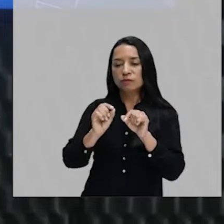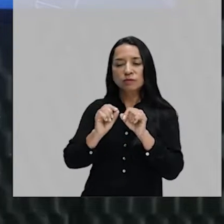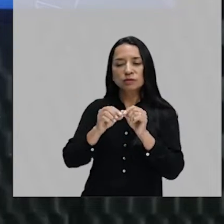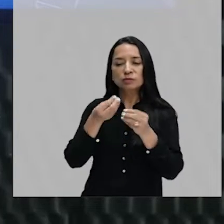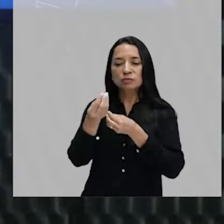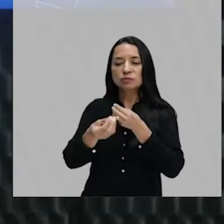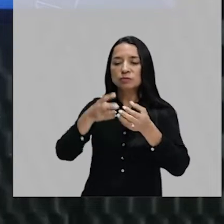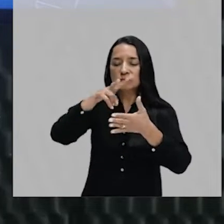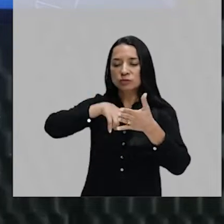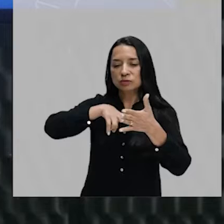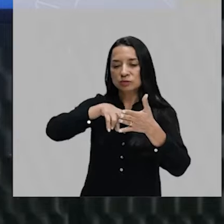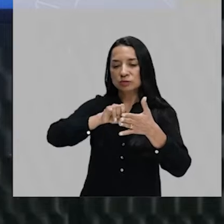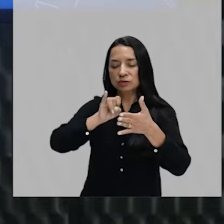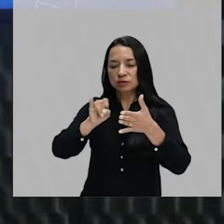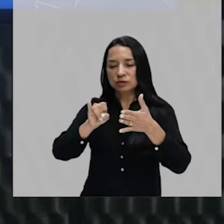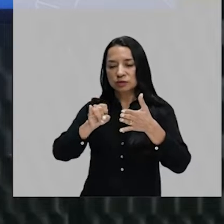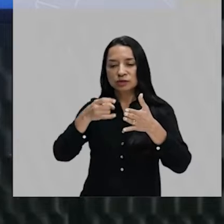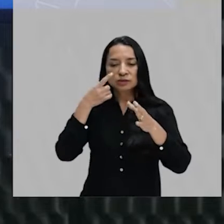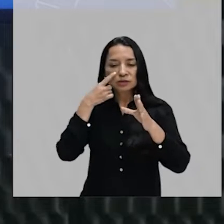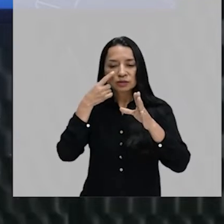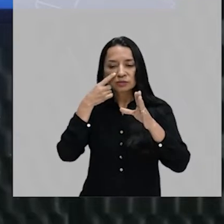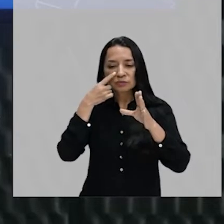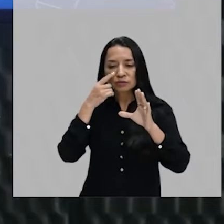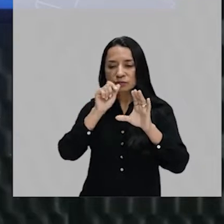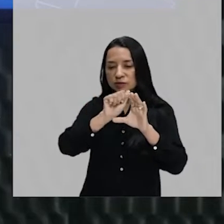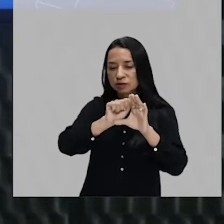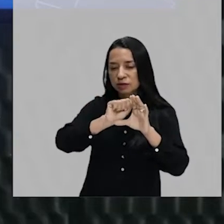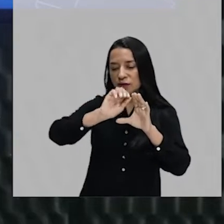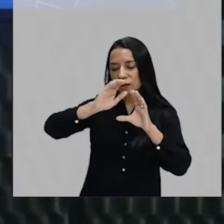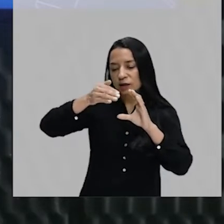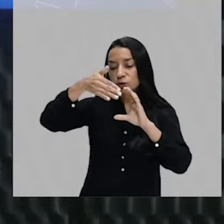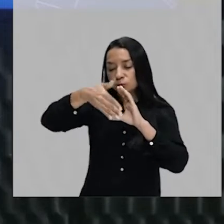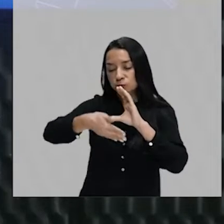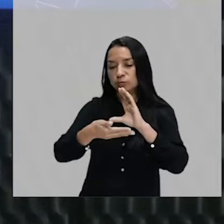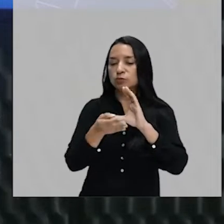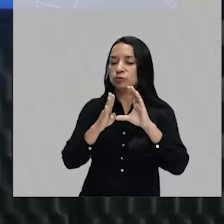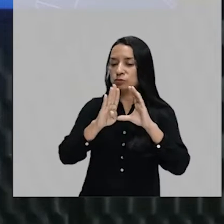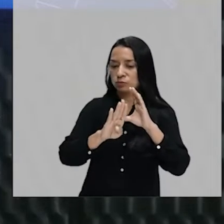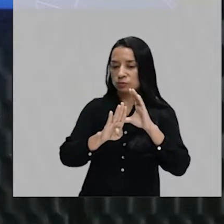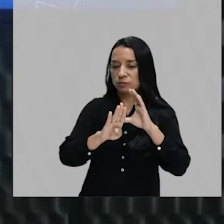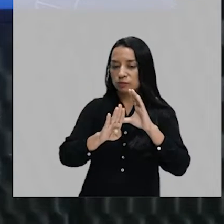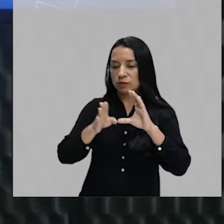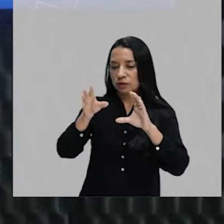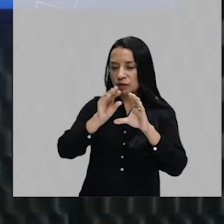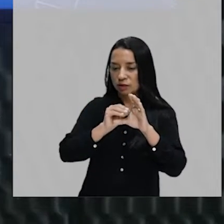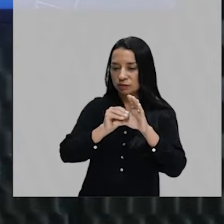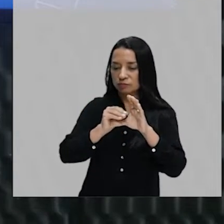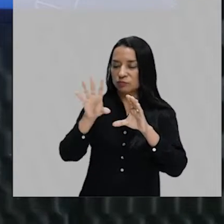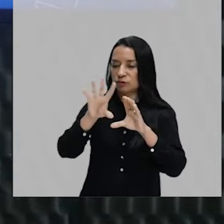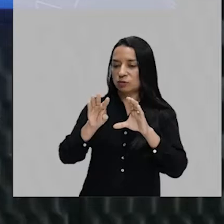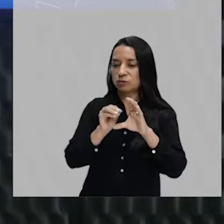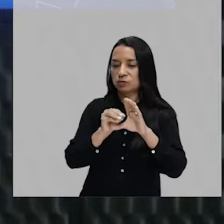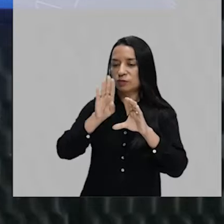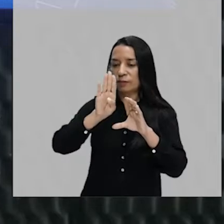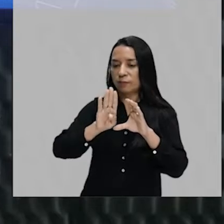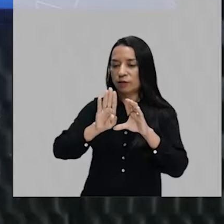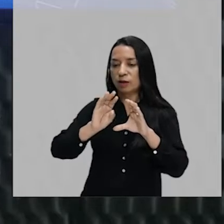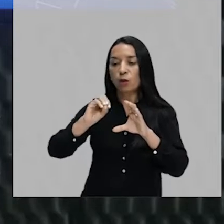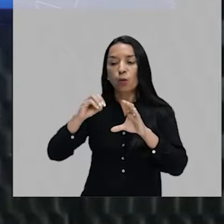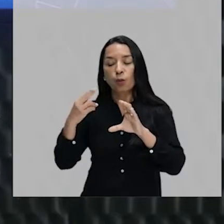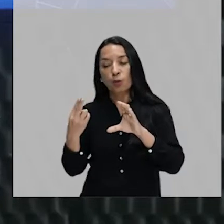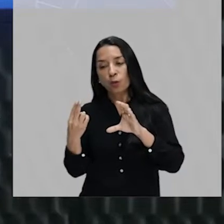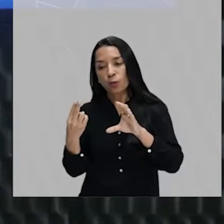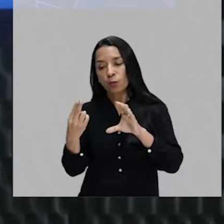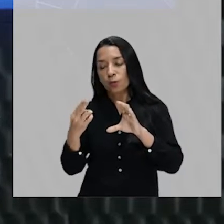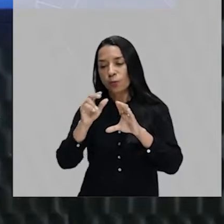afirmo que a é subconjunto de B em outras palavras eu estou dizendo que a está contido em B ou